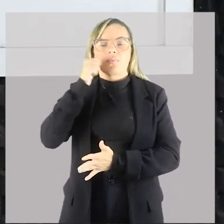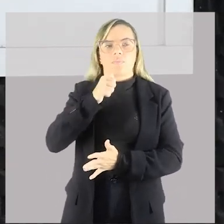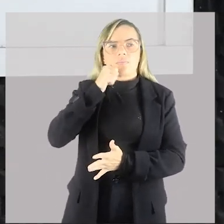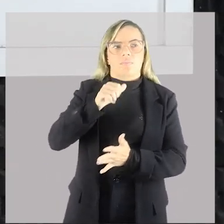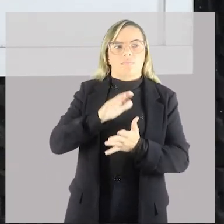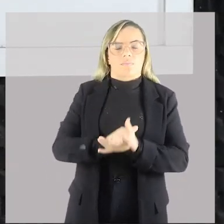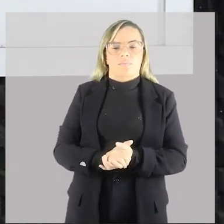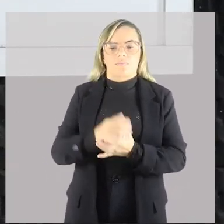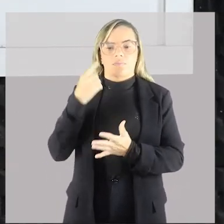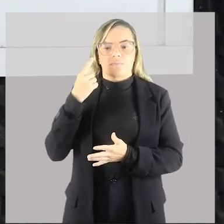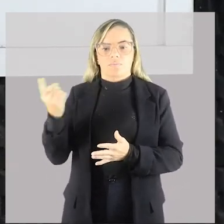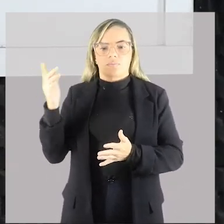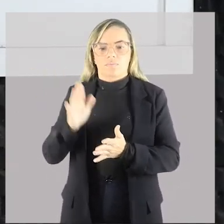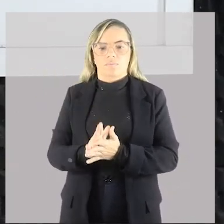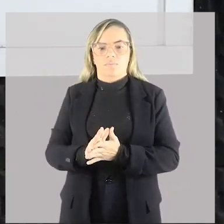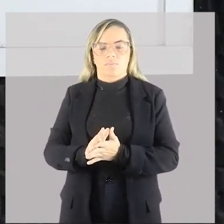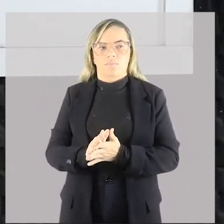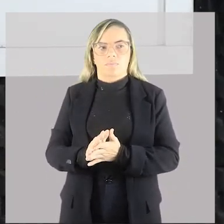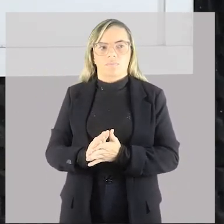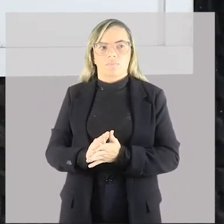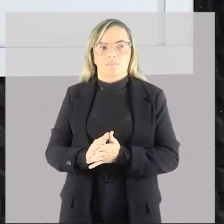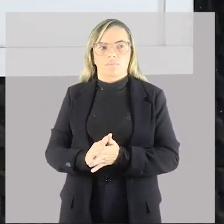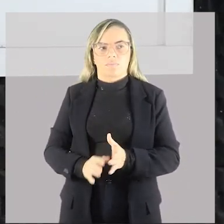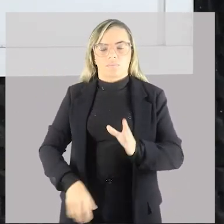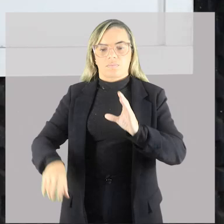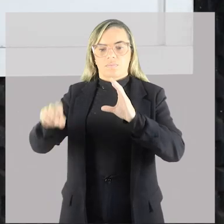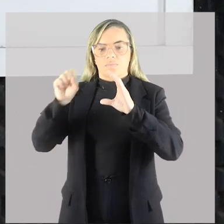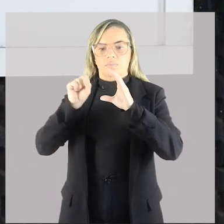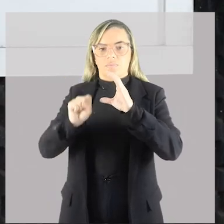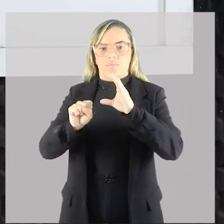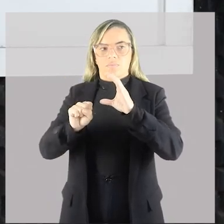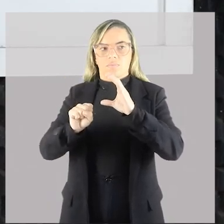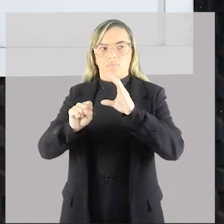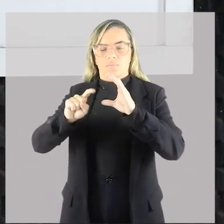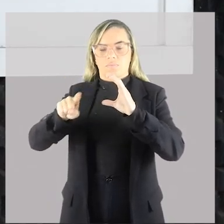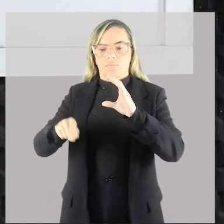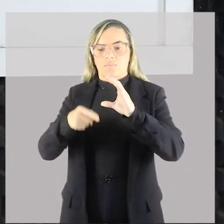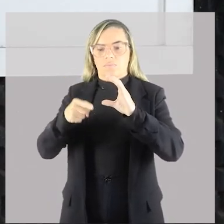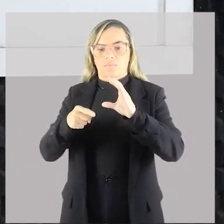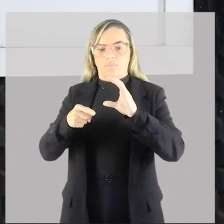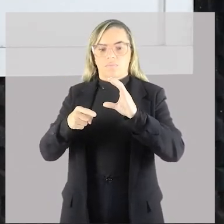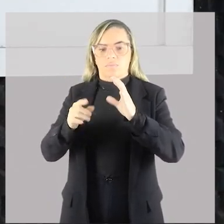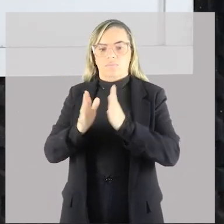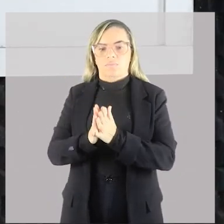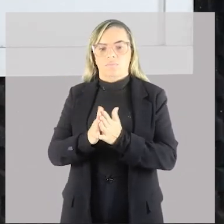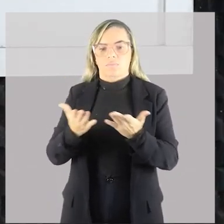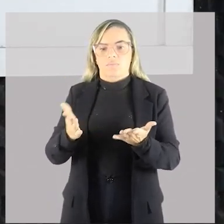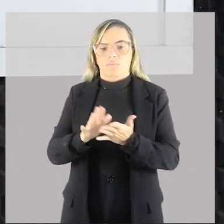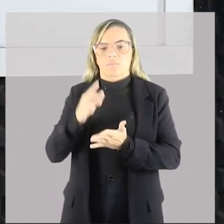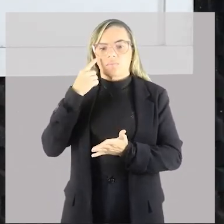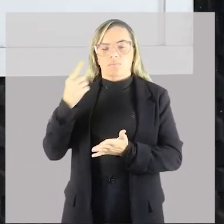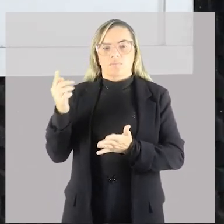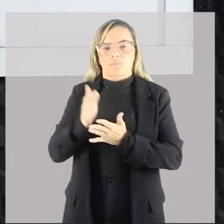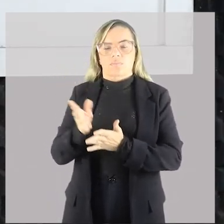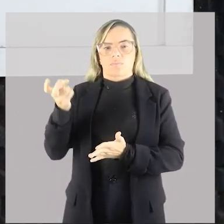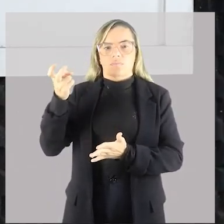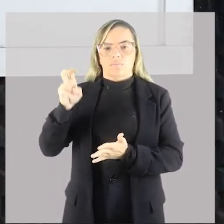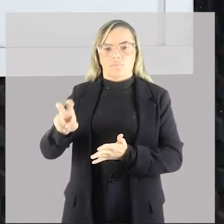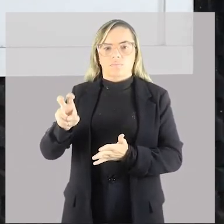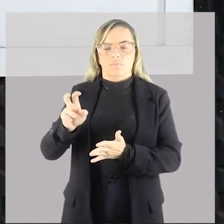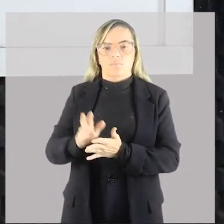uma combinação de 8 alunos para quantas vagas? Para 5